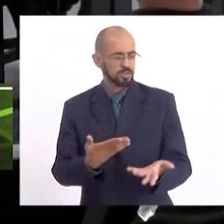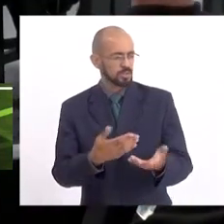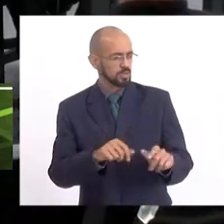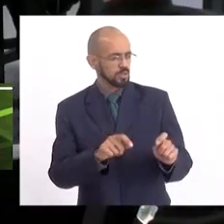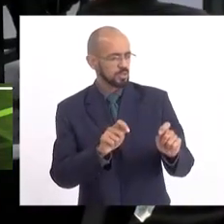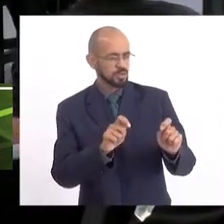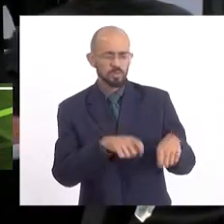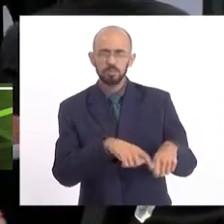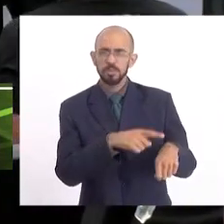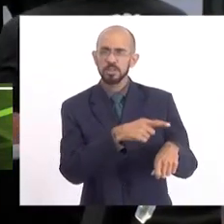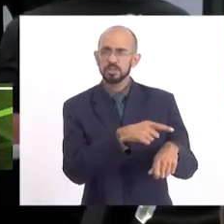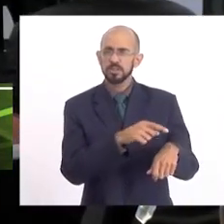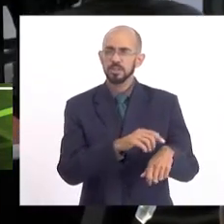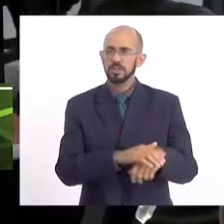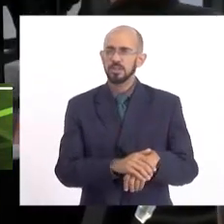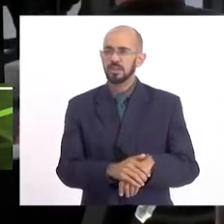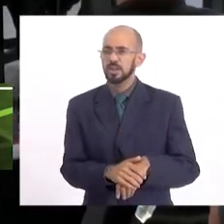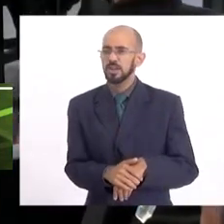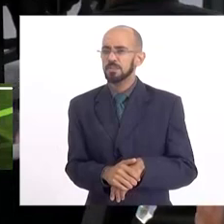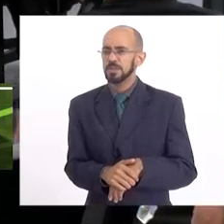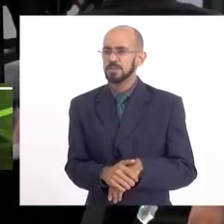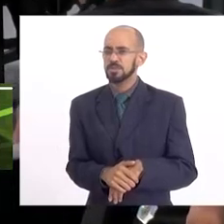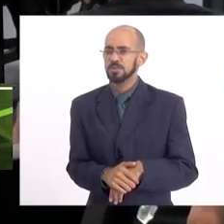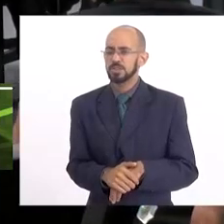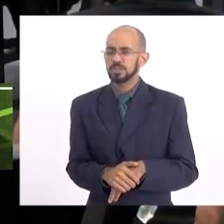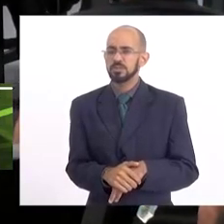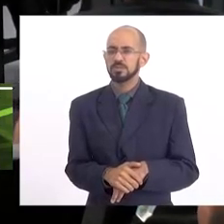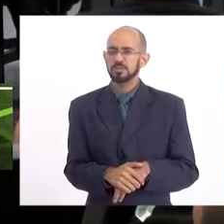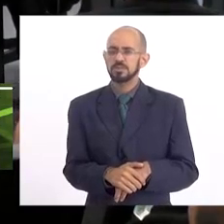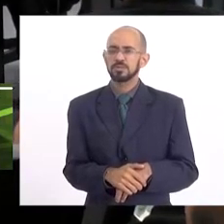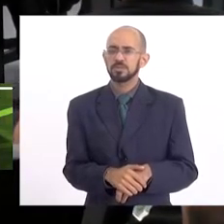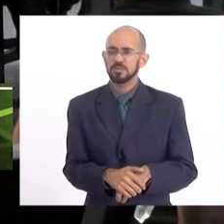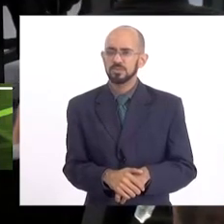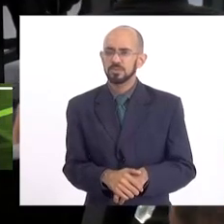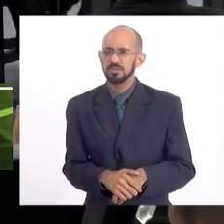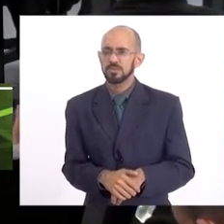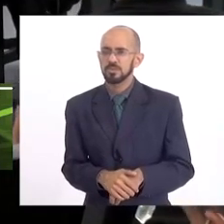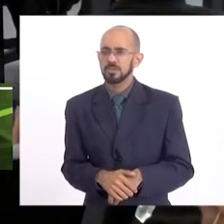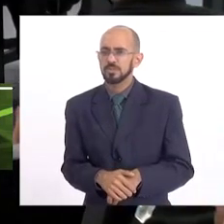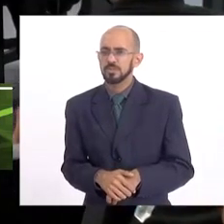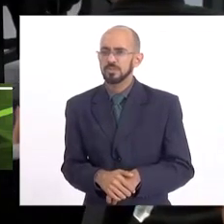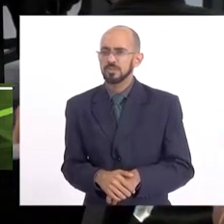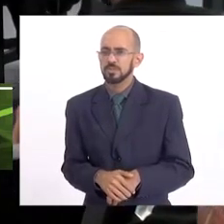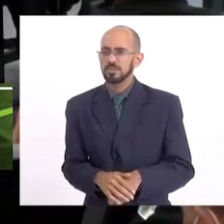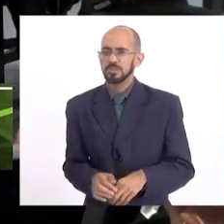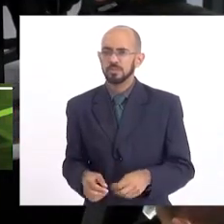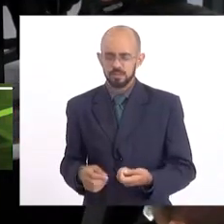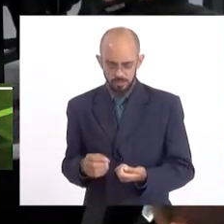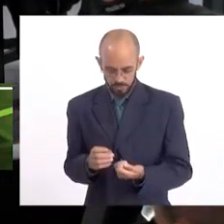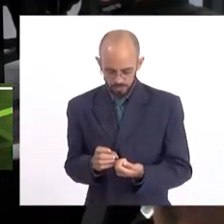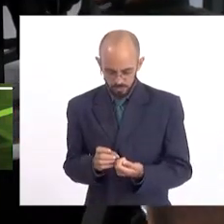da comissão de servidão. Não vai quebrar esse brilho do pessoal ali. Lógico, pode ir.